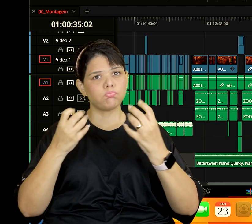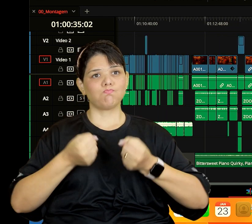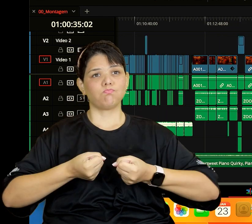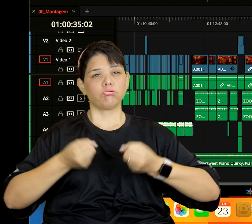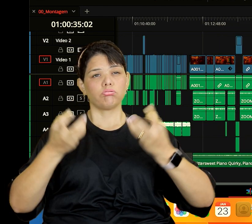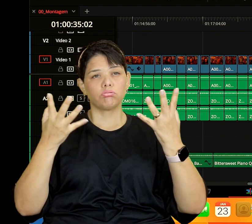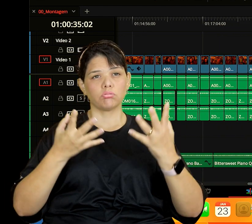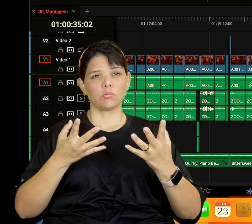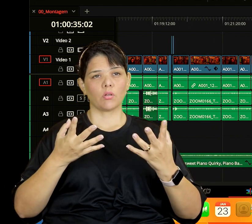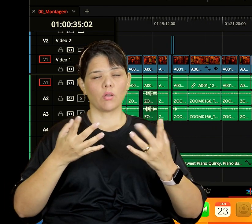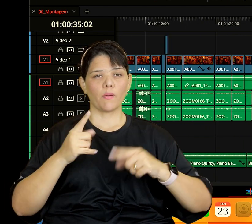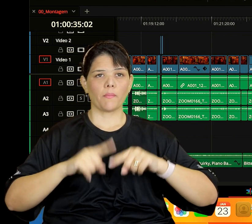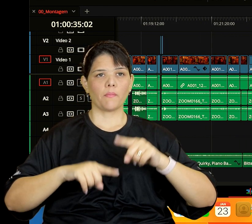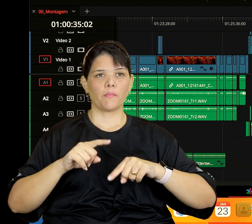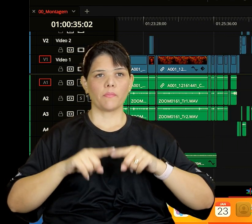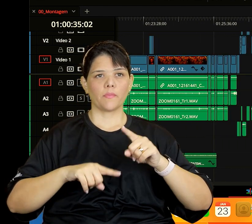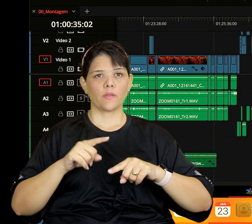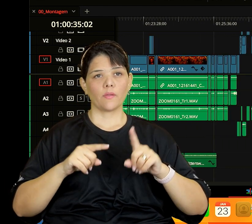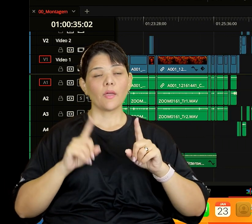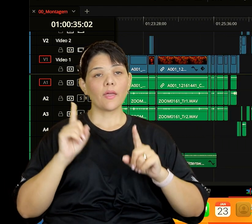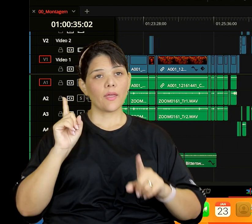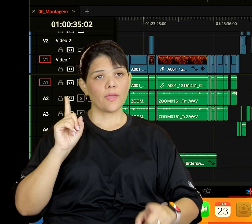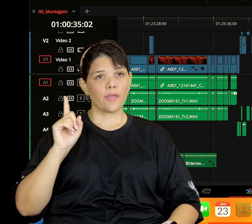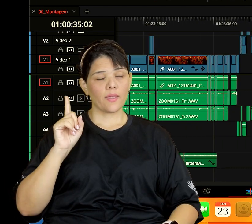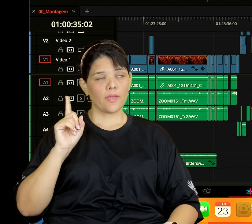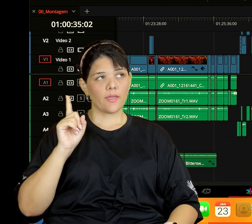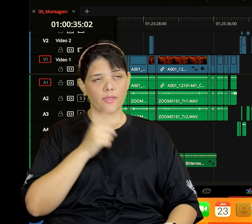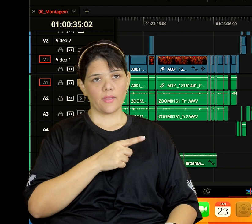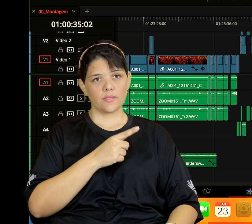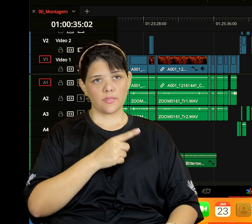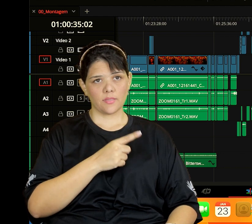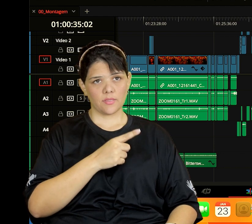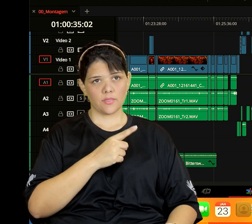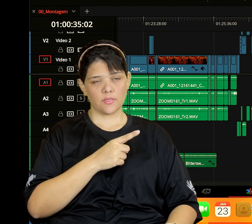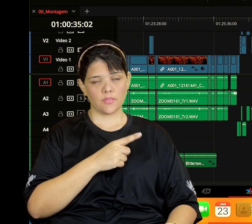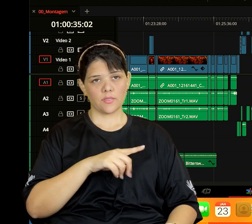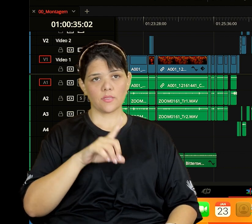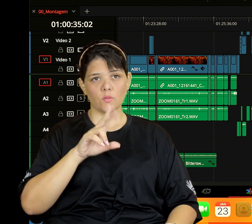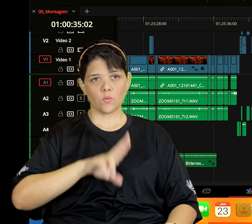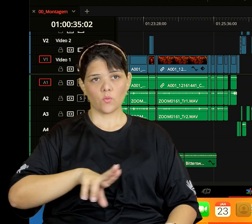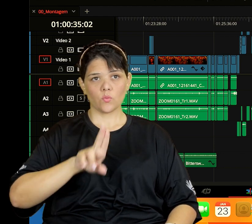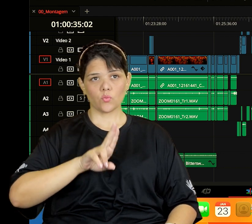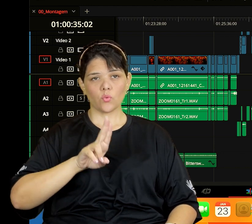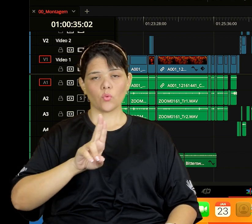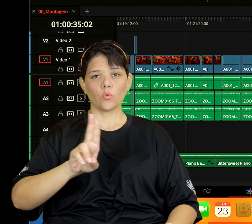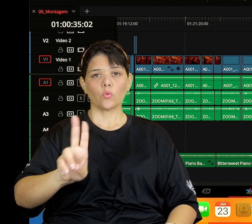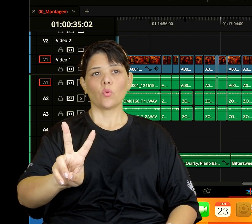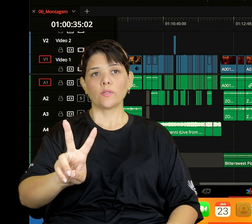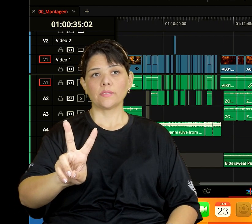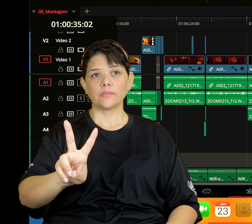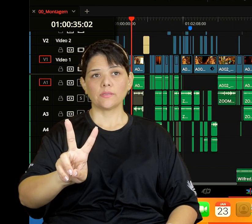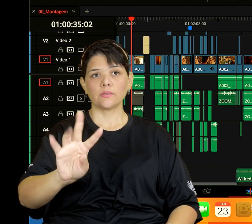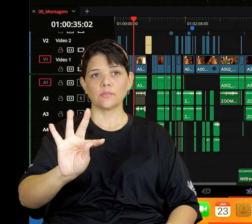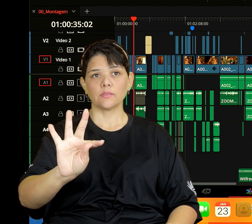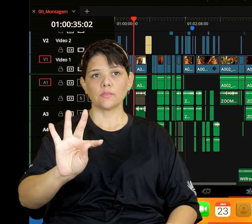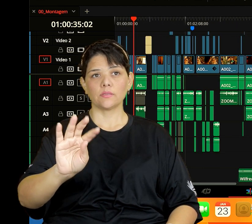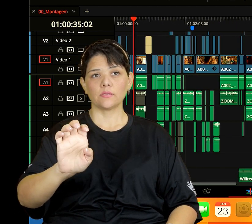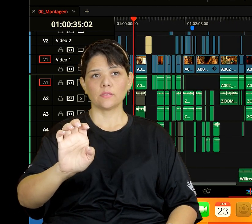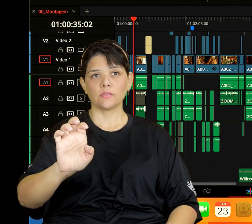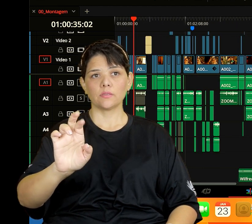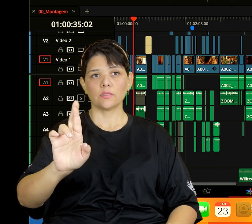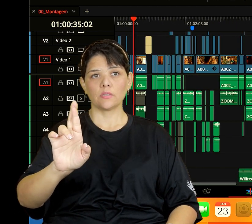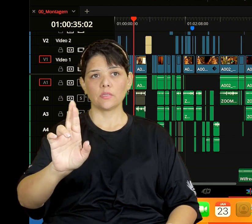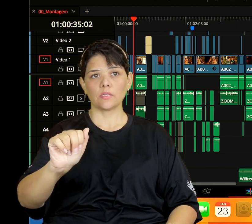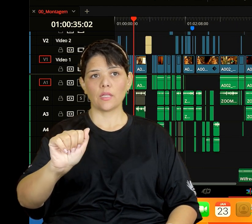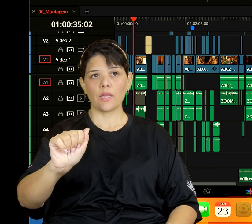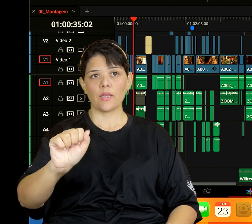filme aqui, eles são 2 teras de material bruto. 2 teras é absurdo, é muita coisa. Então imagina um longa, imagina uma